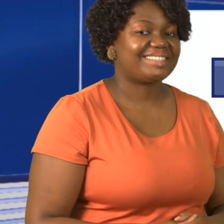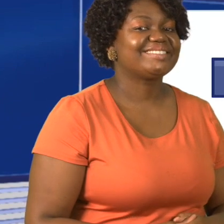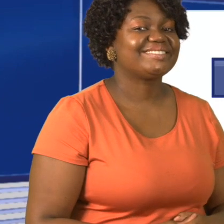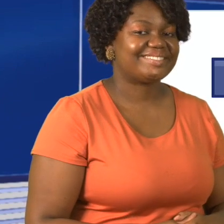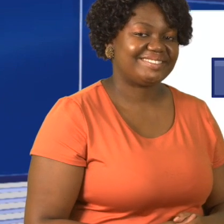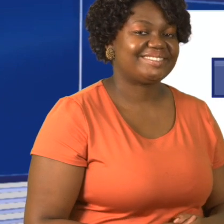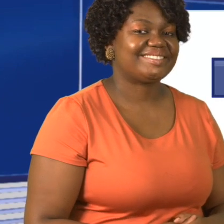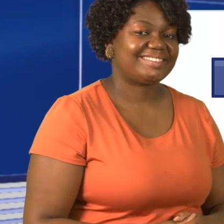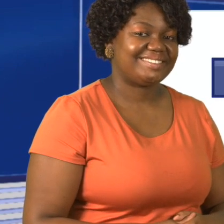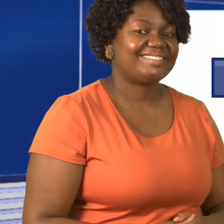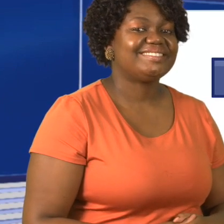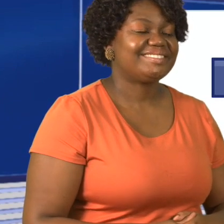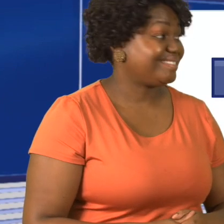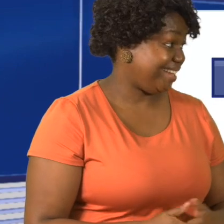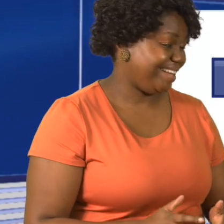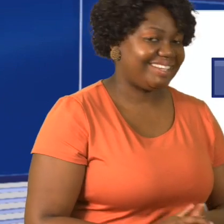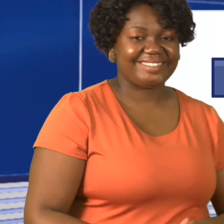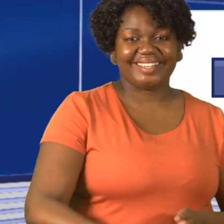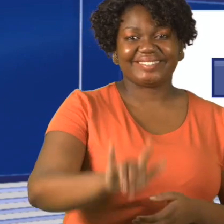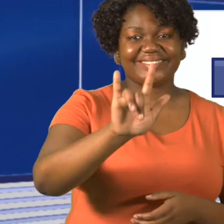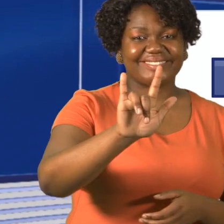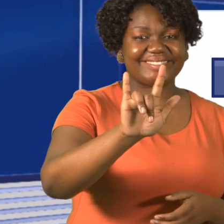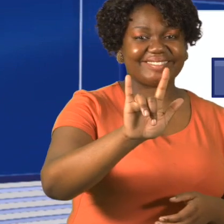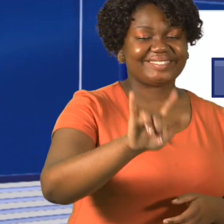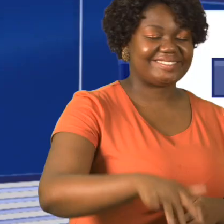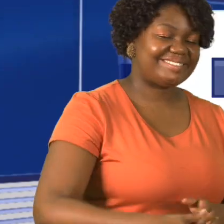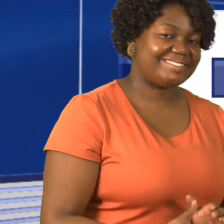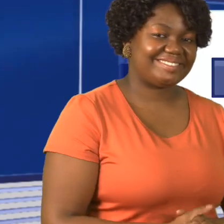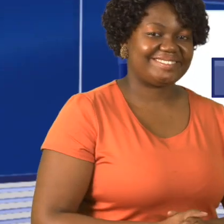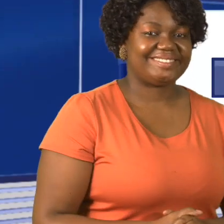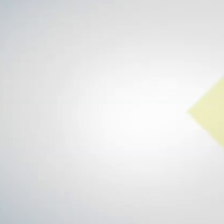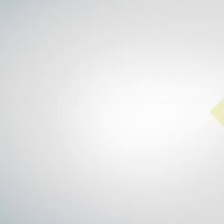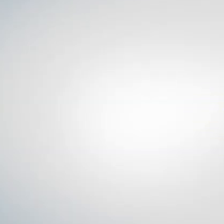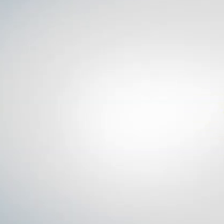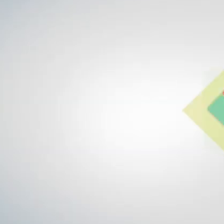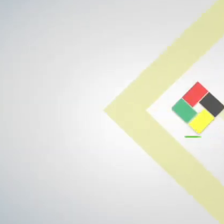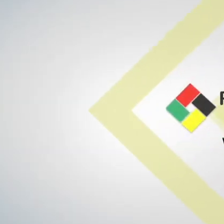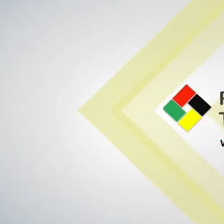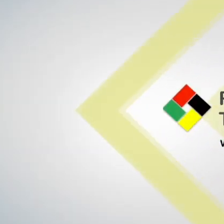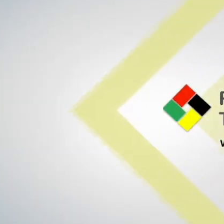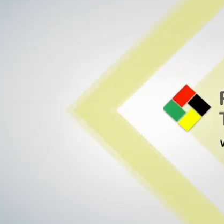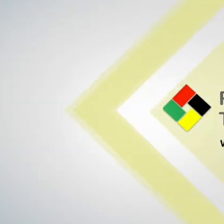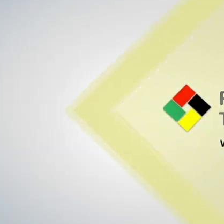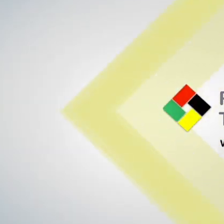nossas matérias nas nossas contas do Facebook e Youtube Música